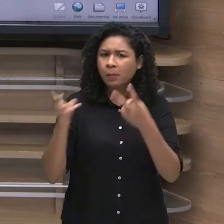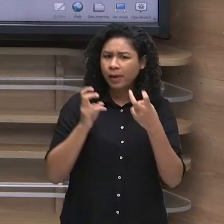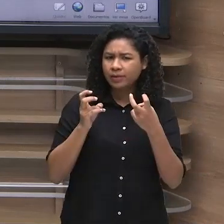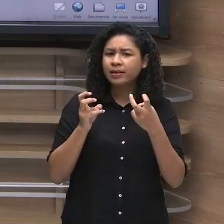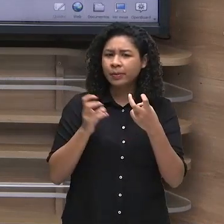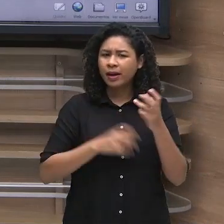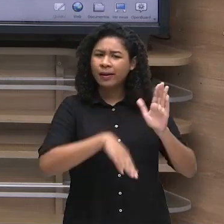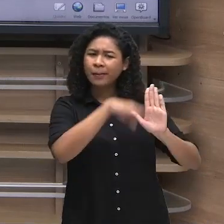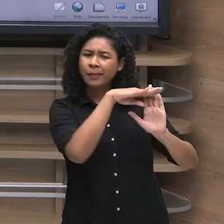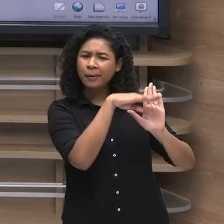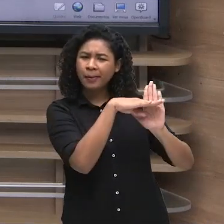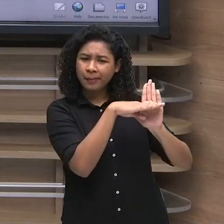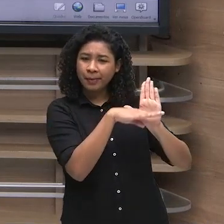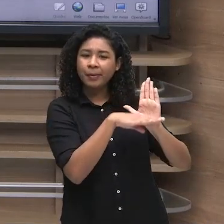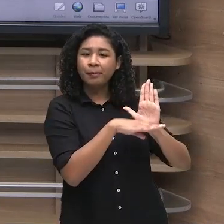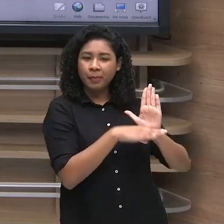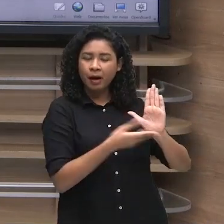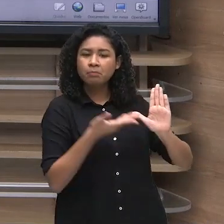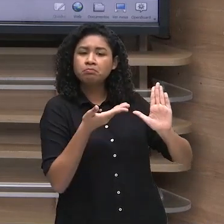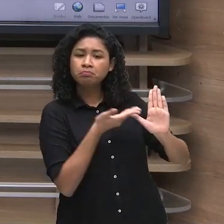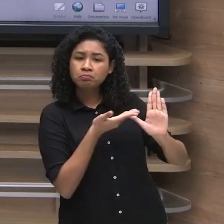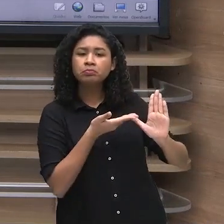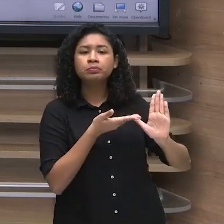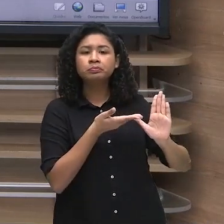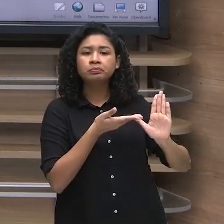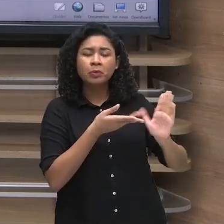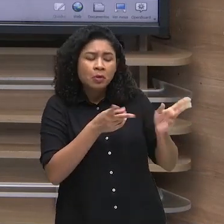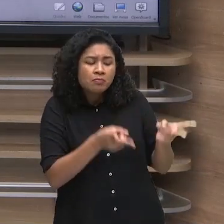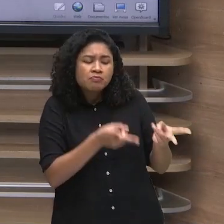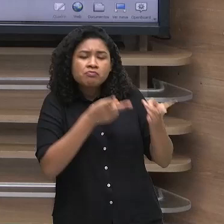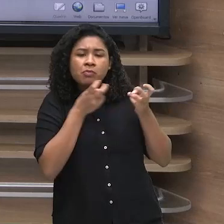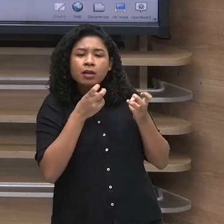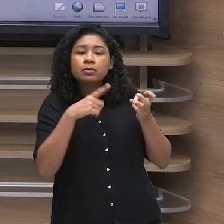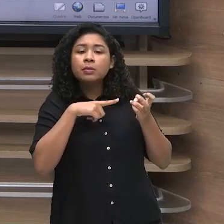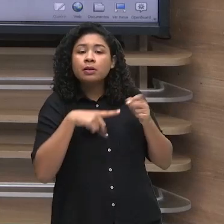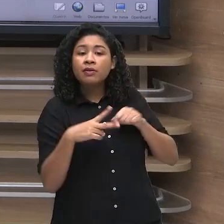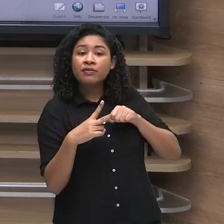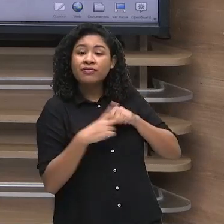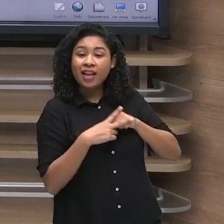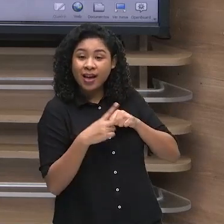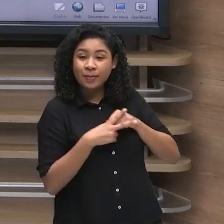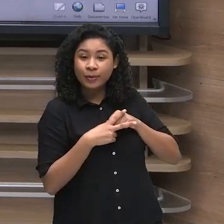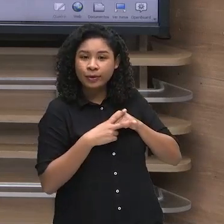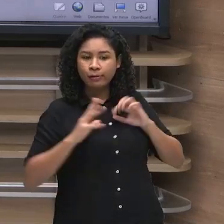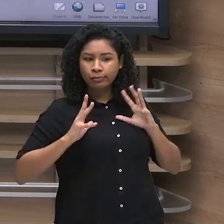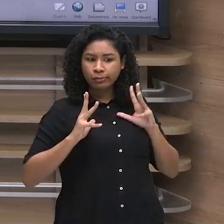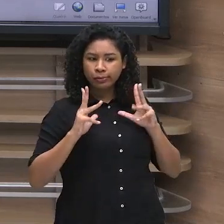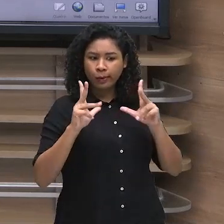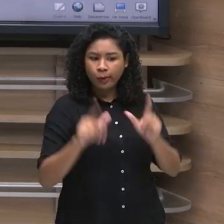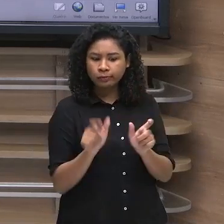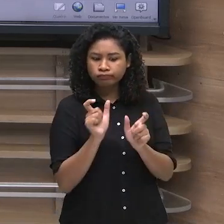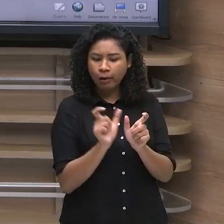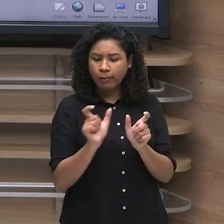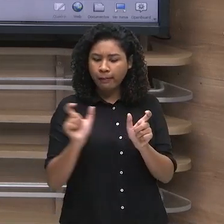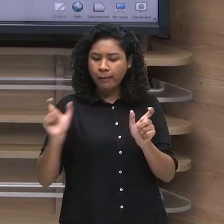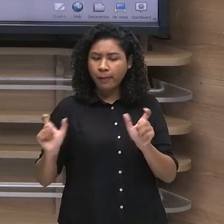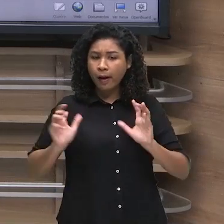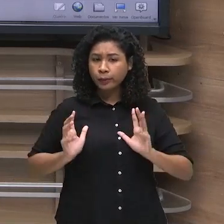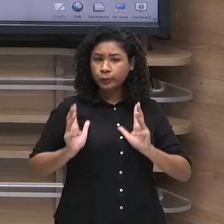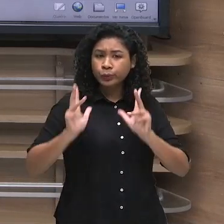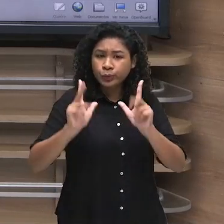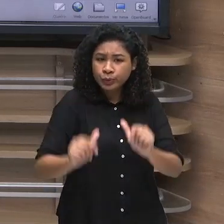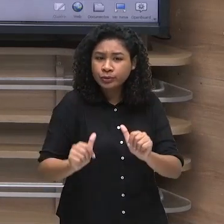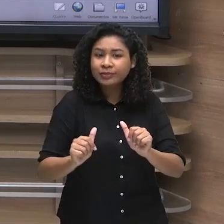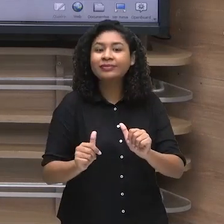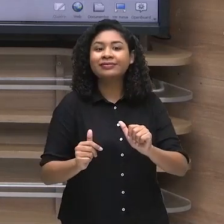aqui, nesse texto, nós só temos verbos. Ou seja, o texto completo, o texto